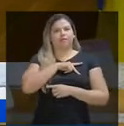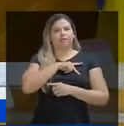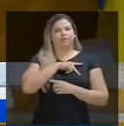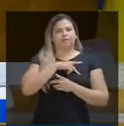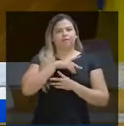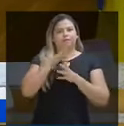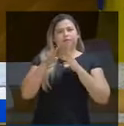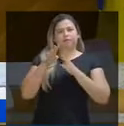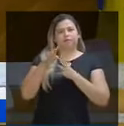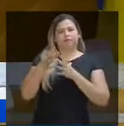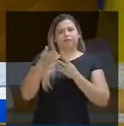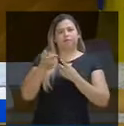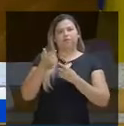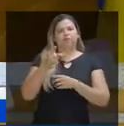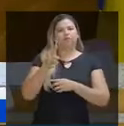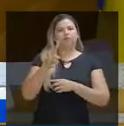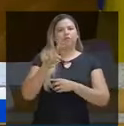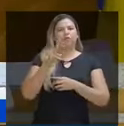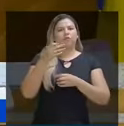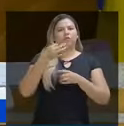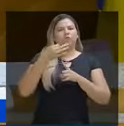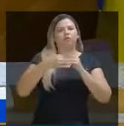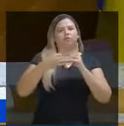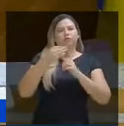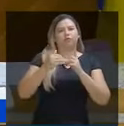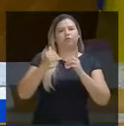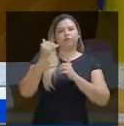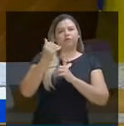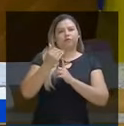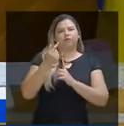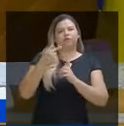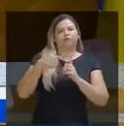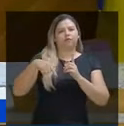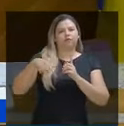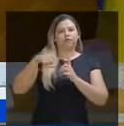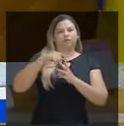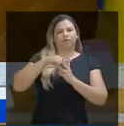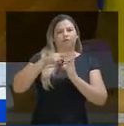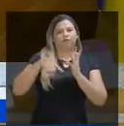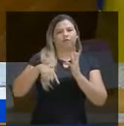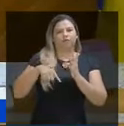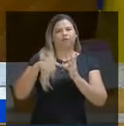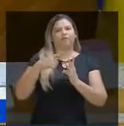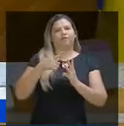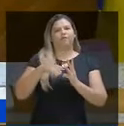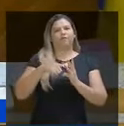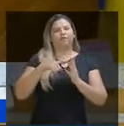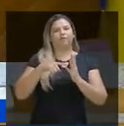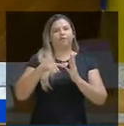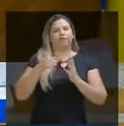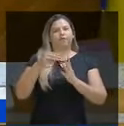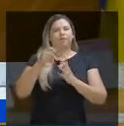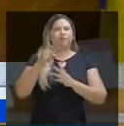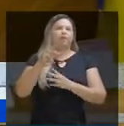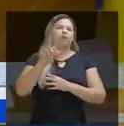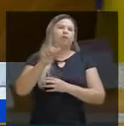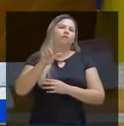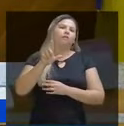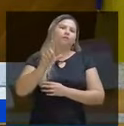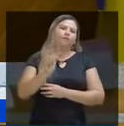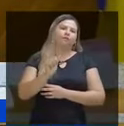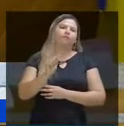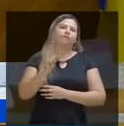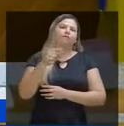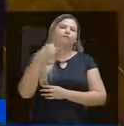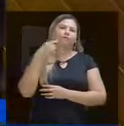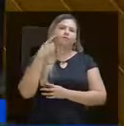Atuarão como vogais juízes Carlos Torque, Anselmo Gonçalves, Tina Souza, Normand Souza, Paula Santos e Carmo Antônio. Vossa Excelência